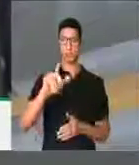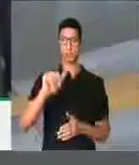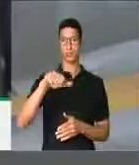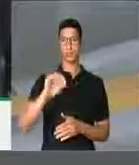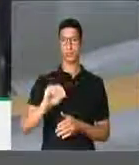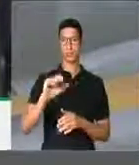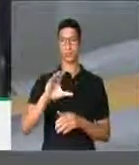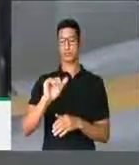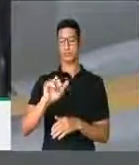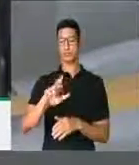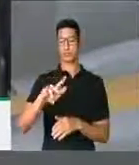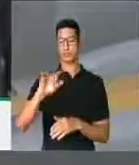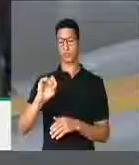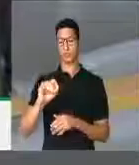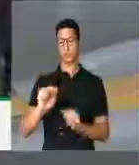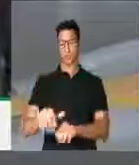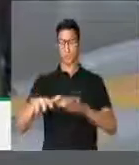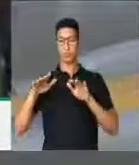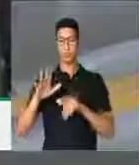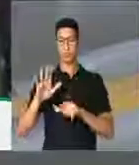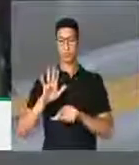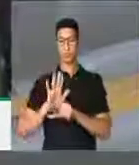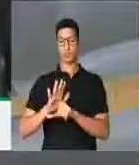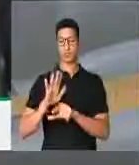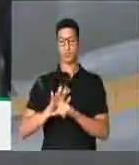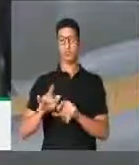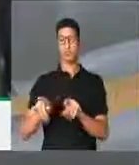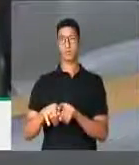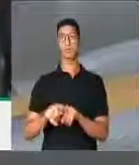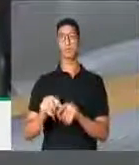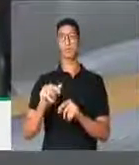de cargos às assembleias legislativas,